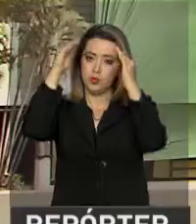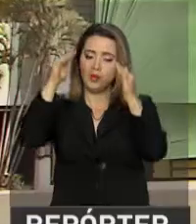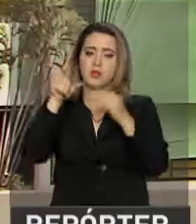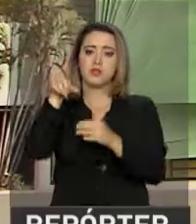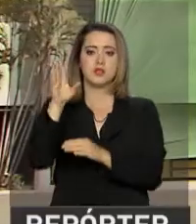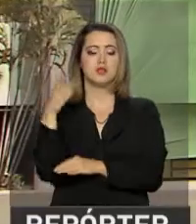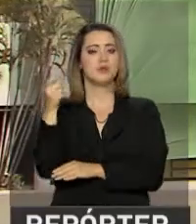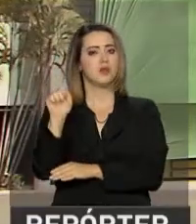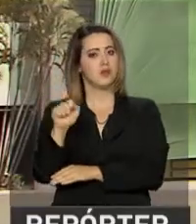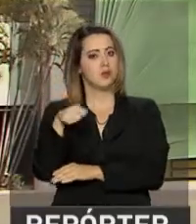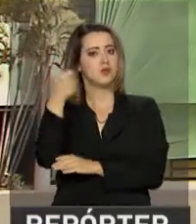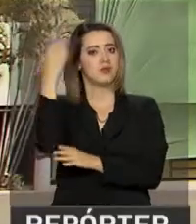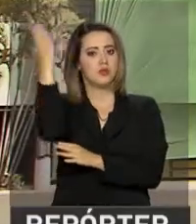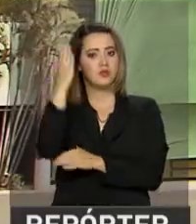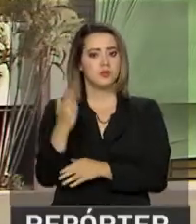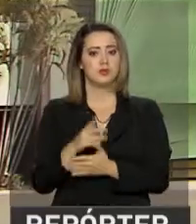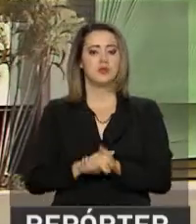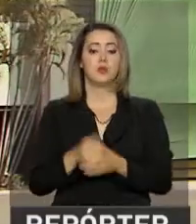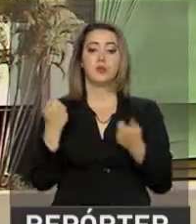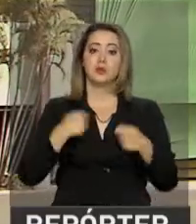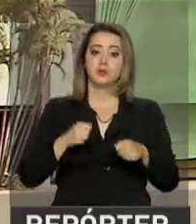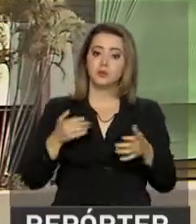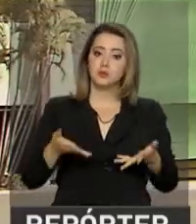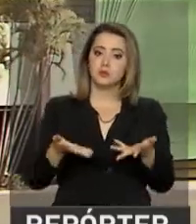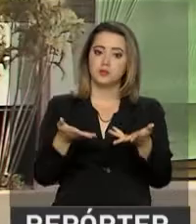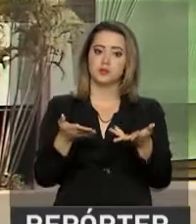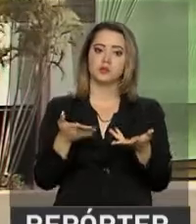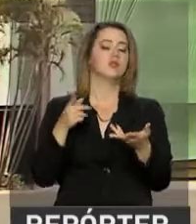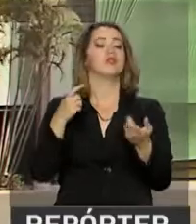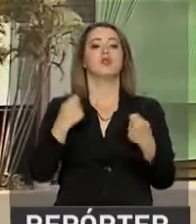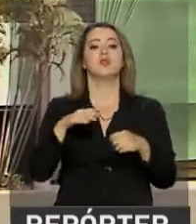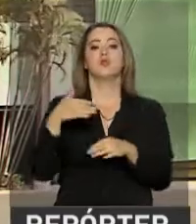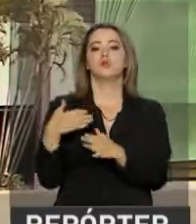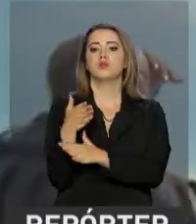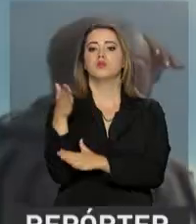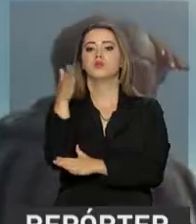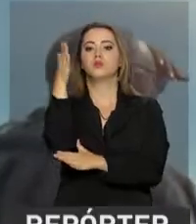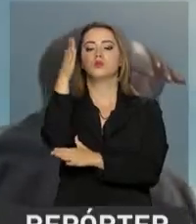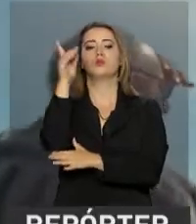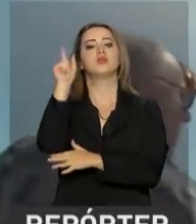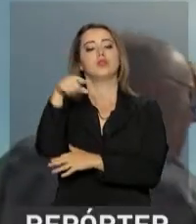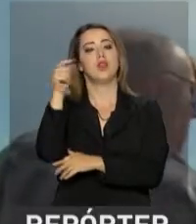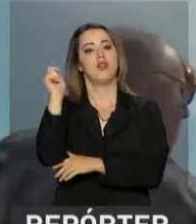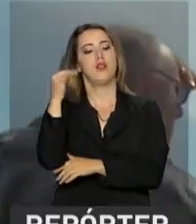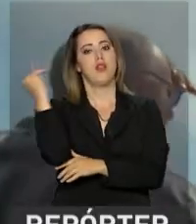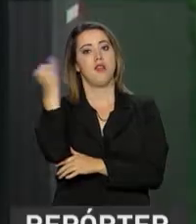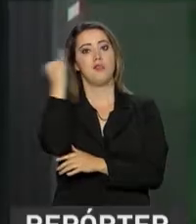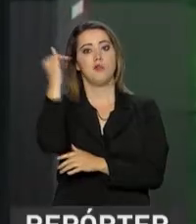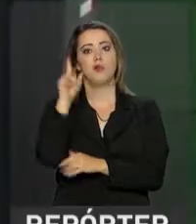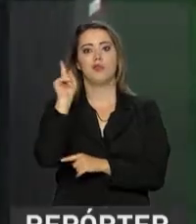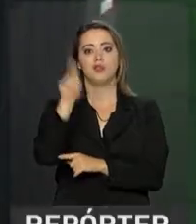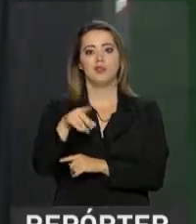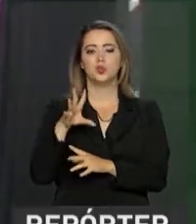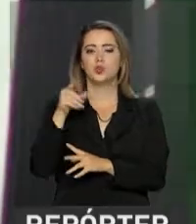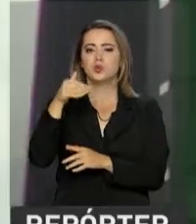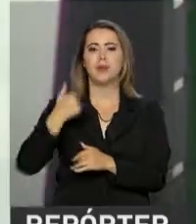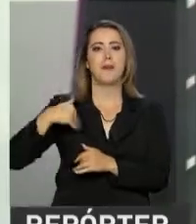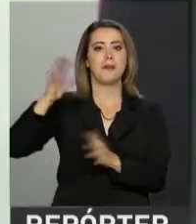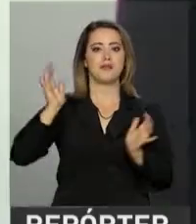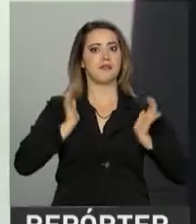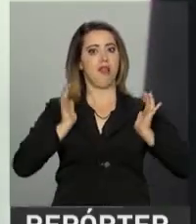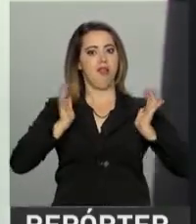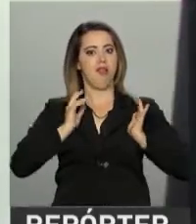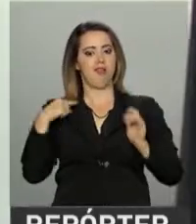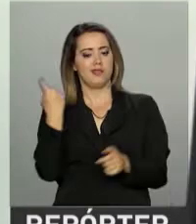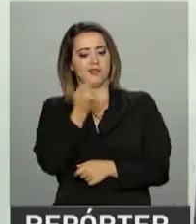precisa realmente reforçar esse civismo, esses valores que a bandeira nacional representa. A bandeira representa tudo que é mais caro para nós,